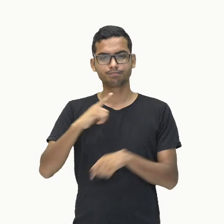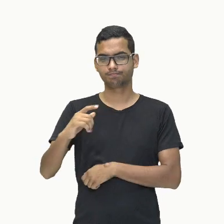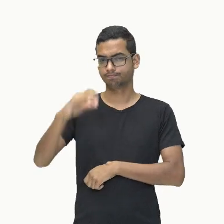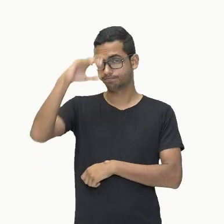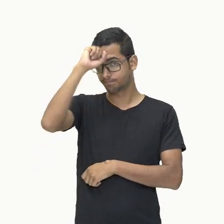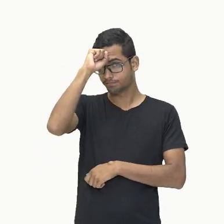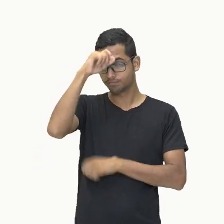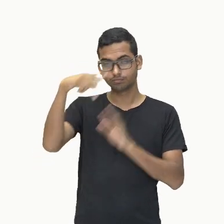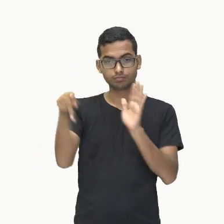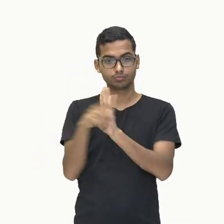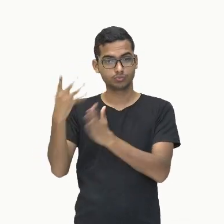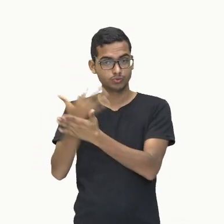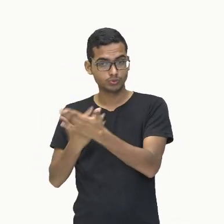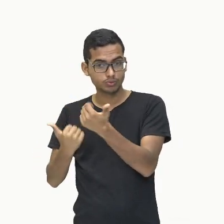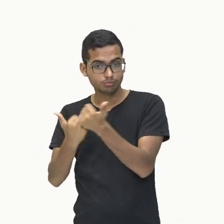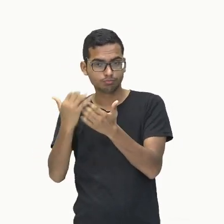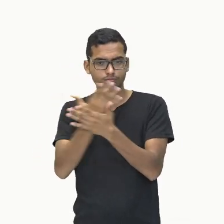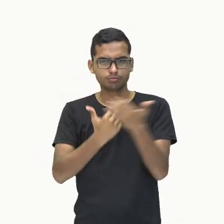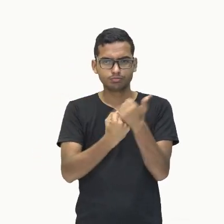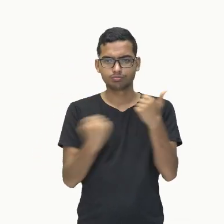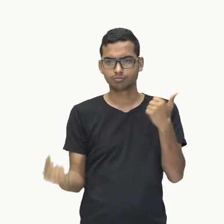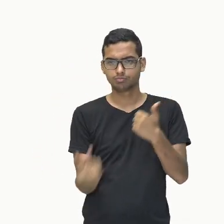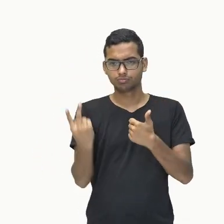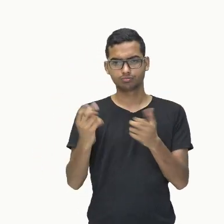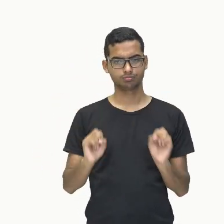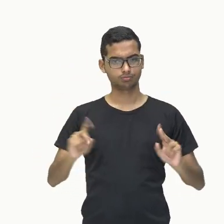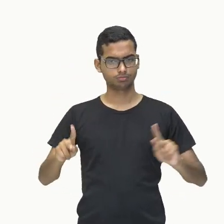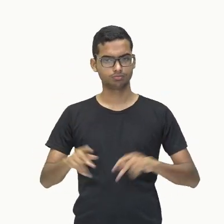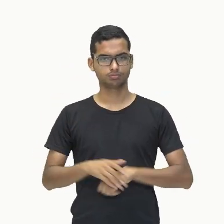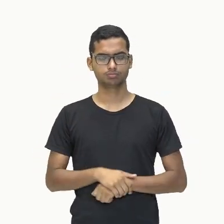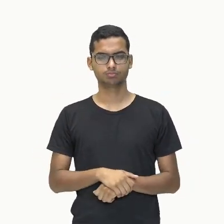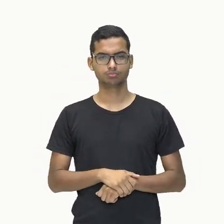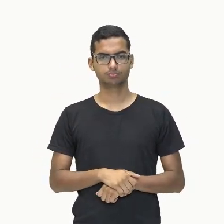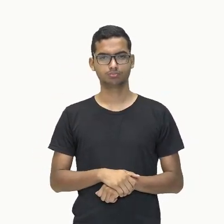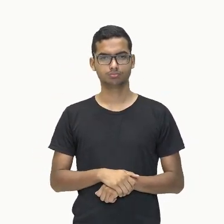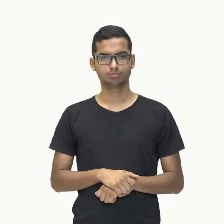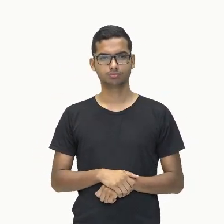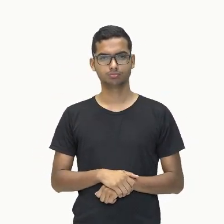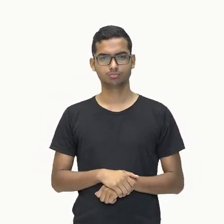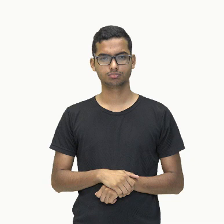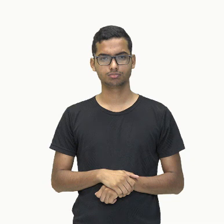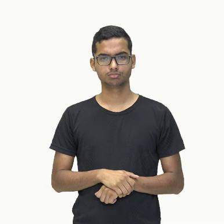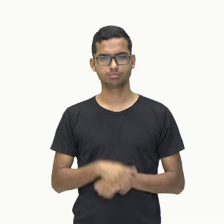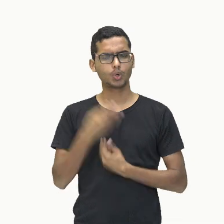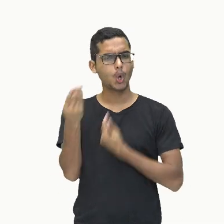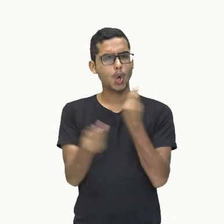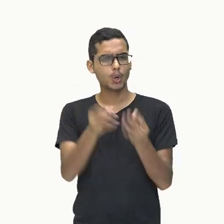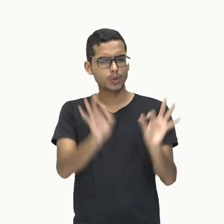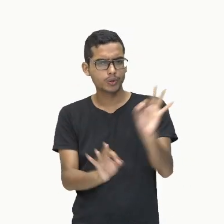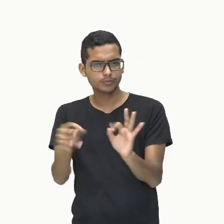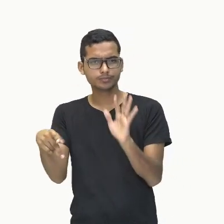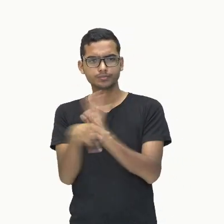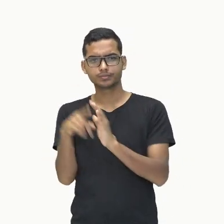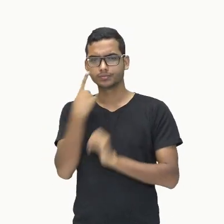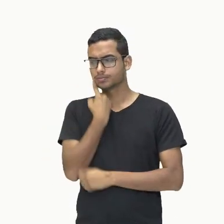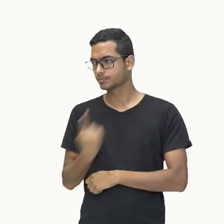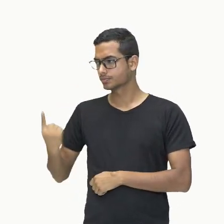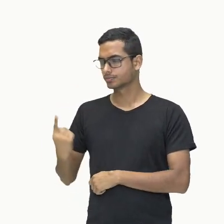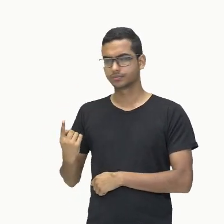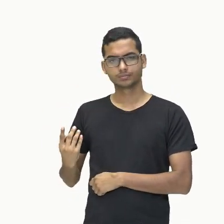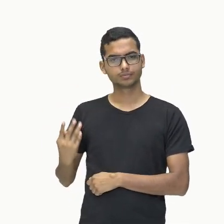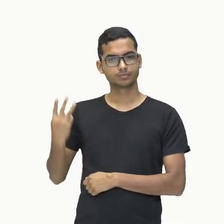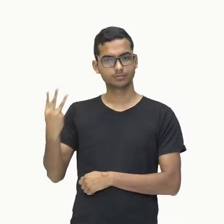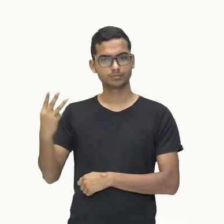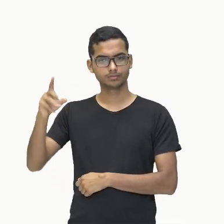a substituir os valores, tá bom? Então, como é que fica nesse caso aqui, dessa reta R, 3x mais